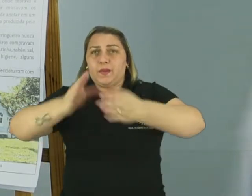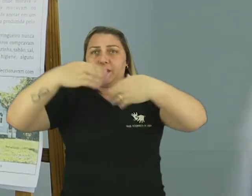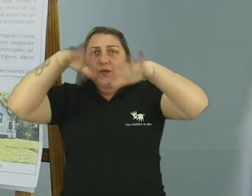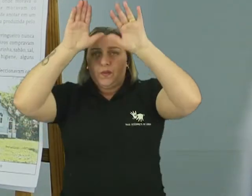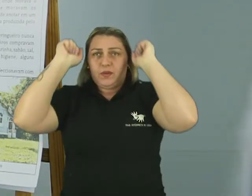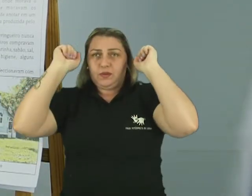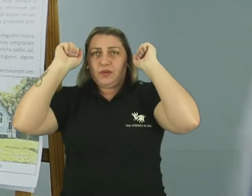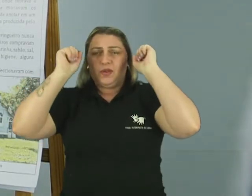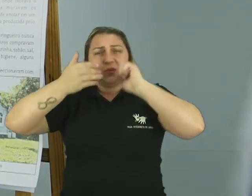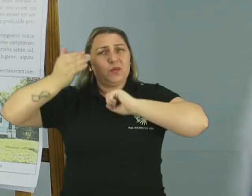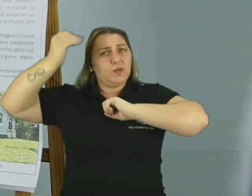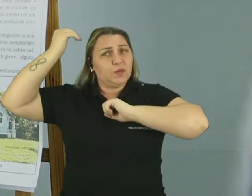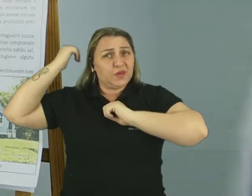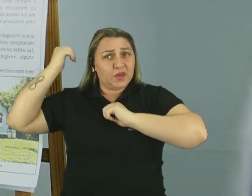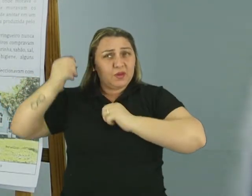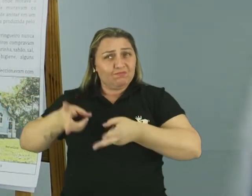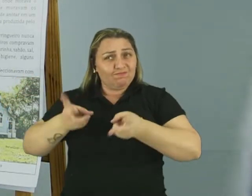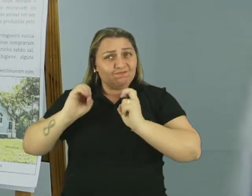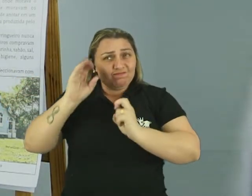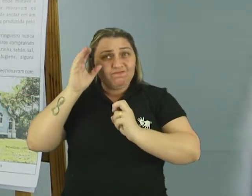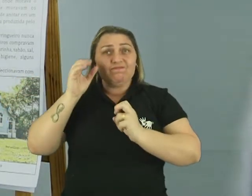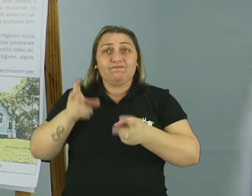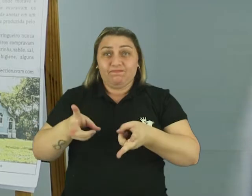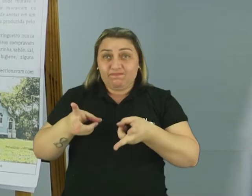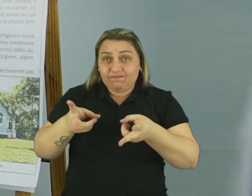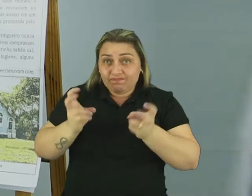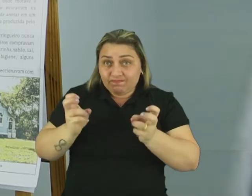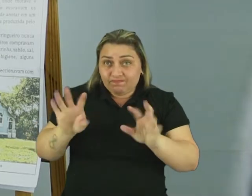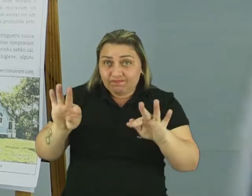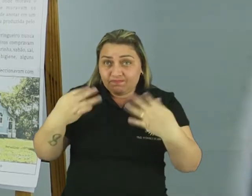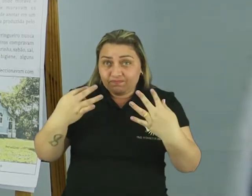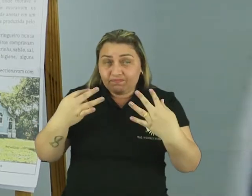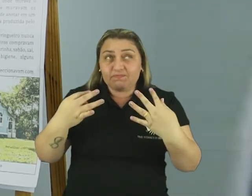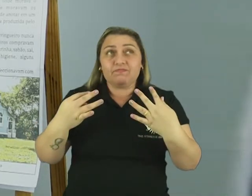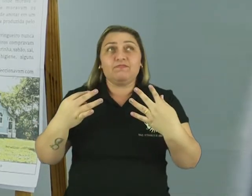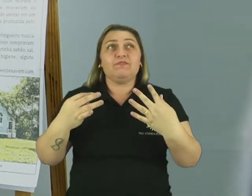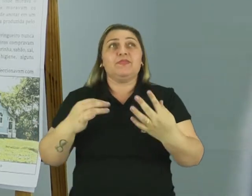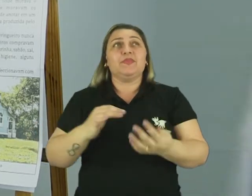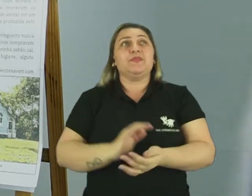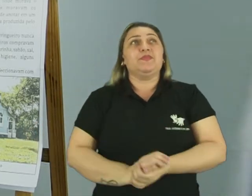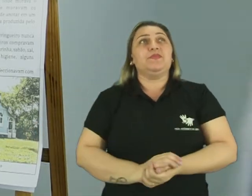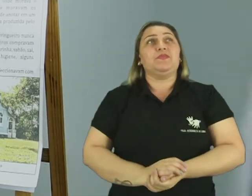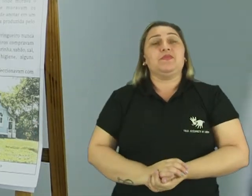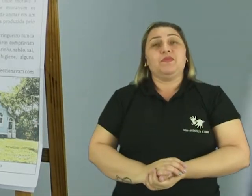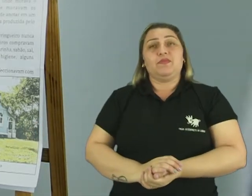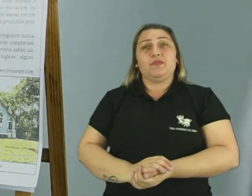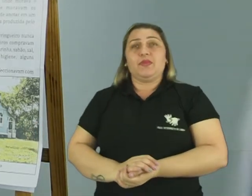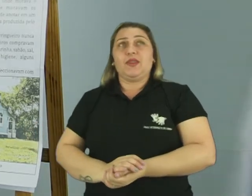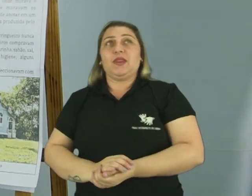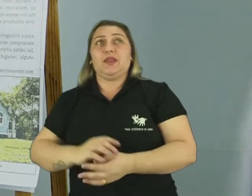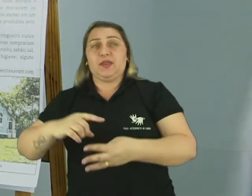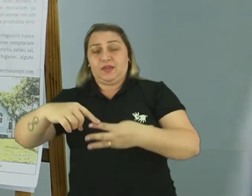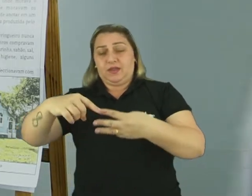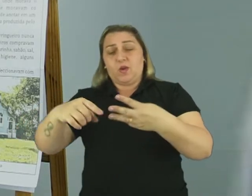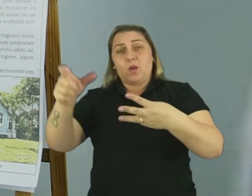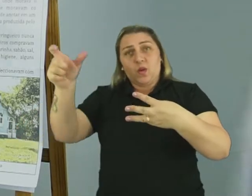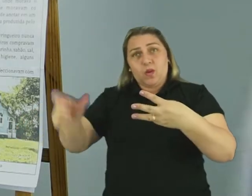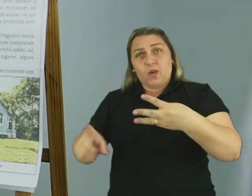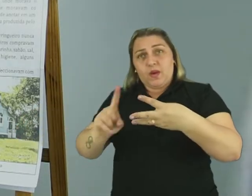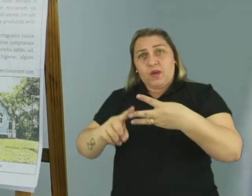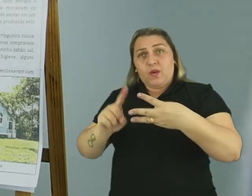seringalista. Estão prestando bastante atenção? Ó, o seringueiro, a seringueira,